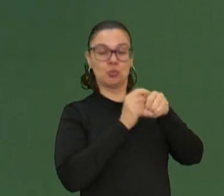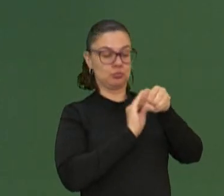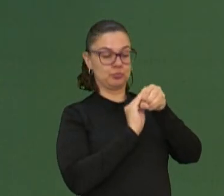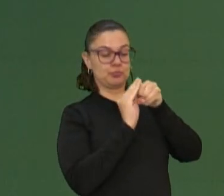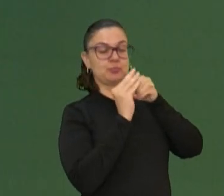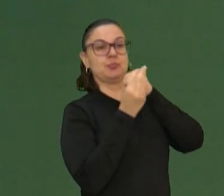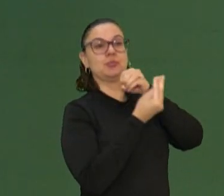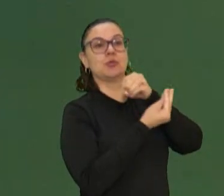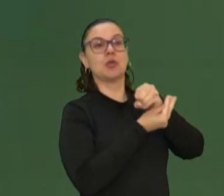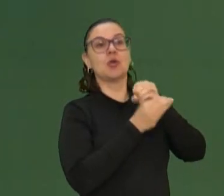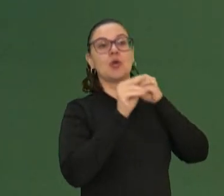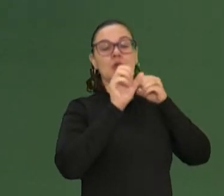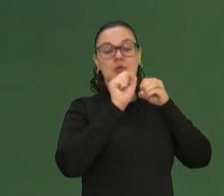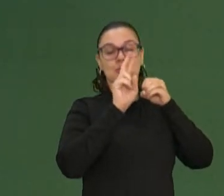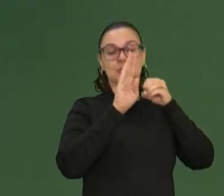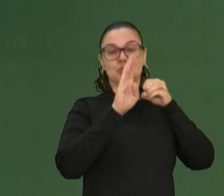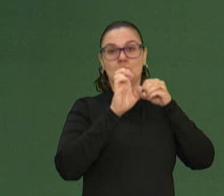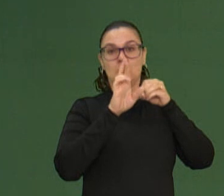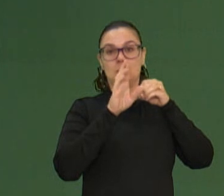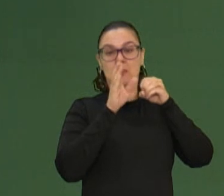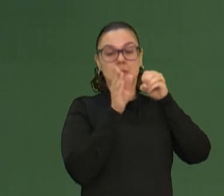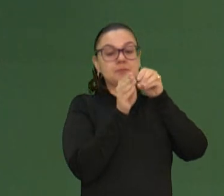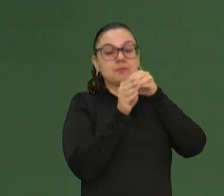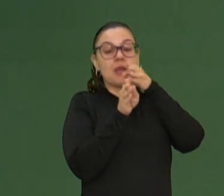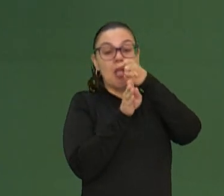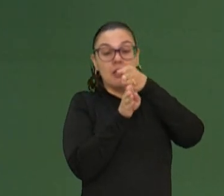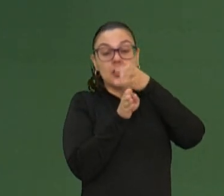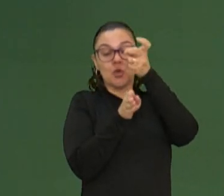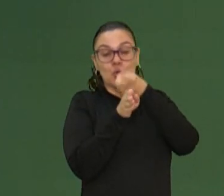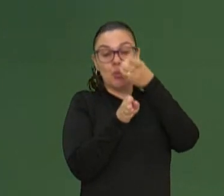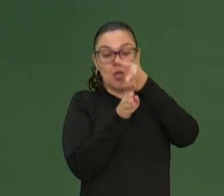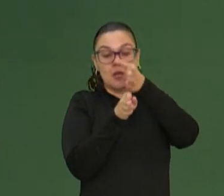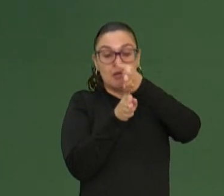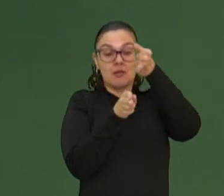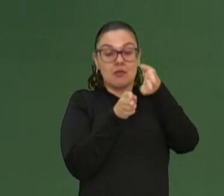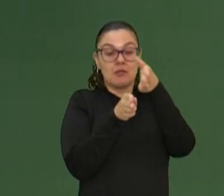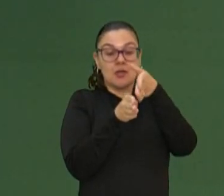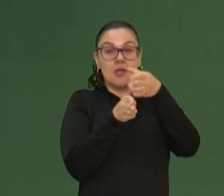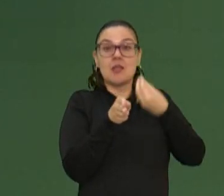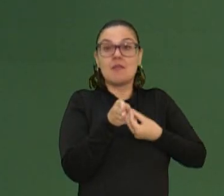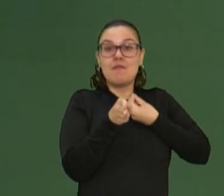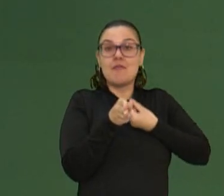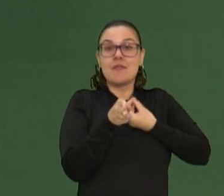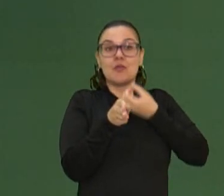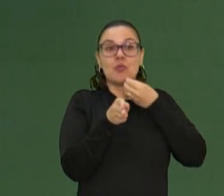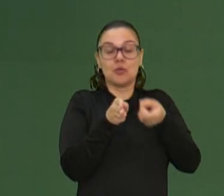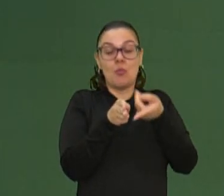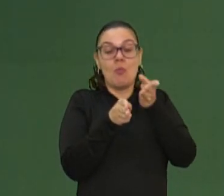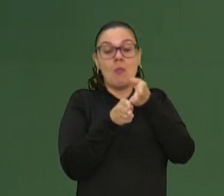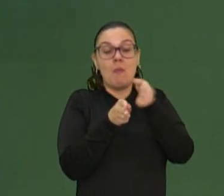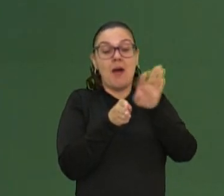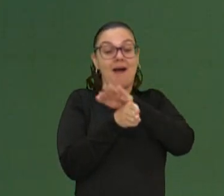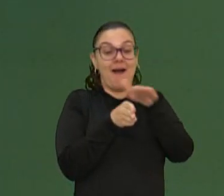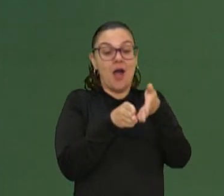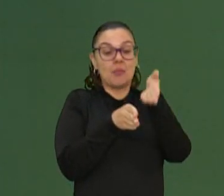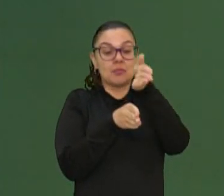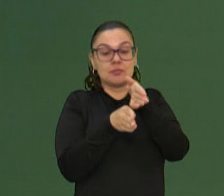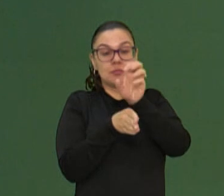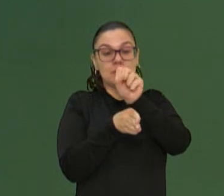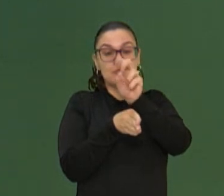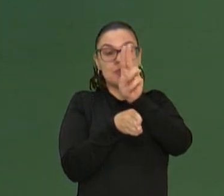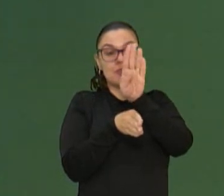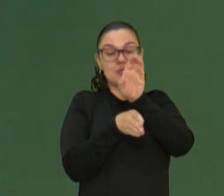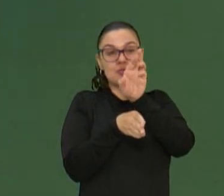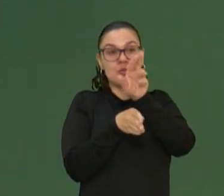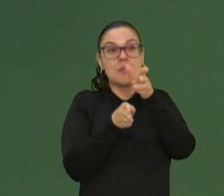etc. E o feloderme, que está abaixo, que ainda é a parte viva da casca. E que quando morre se torna suber. Só